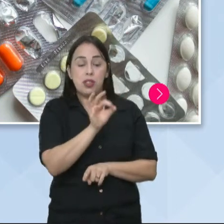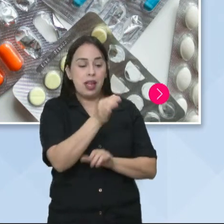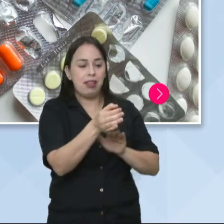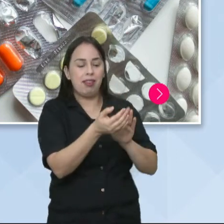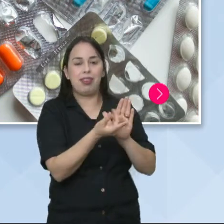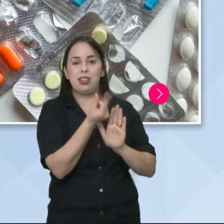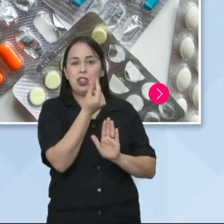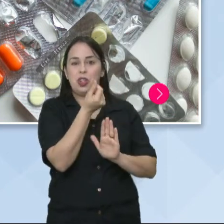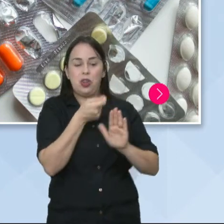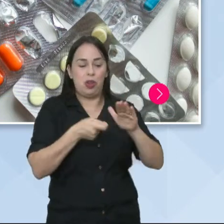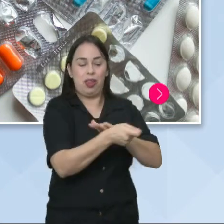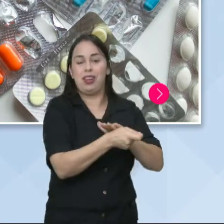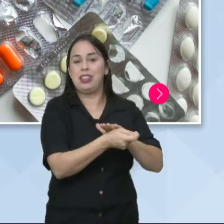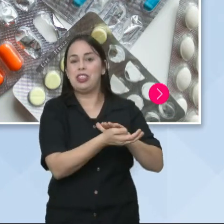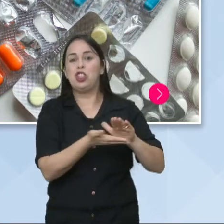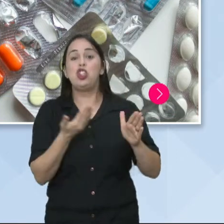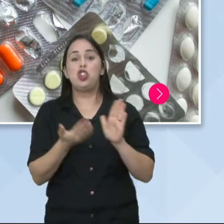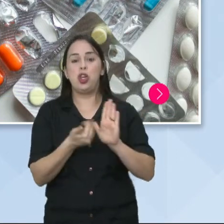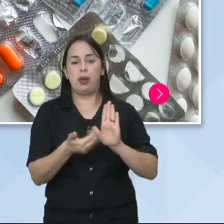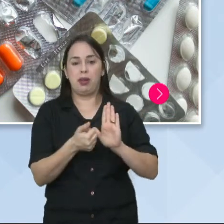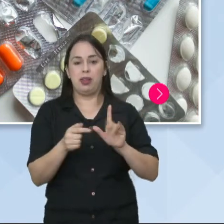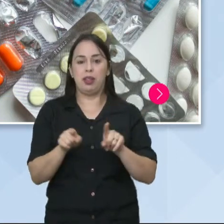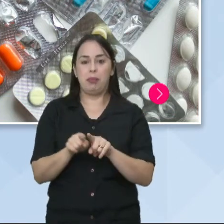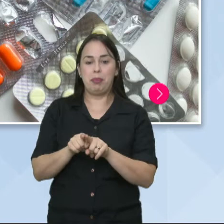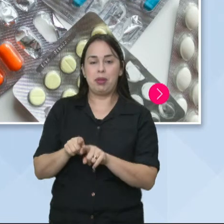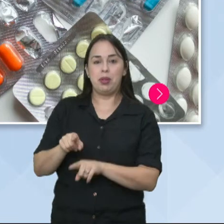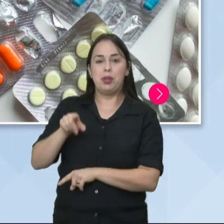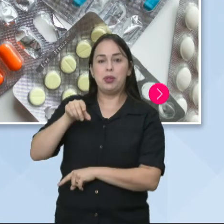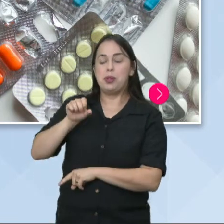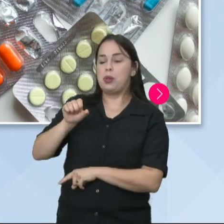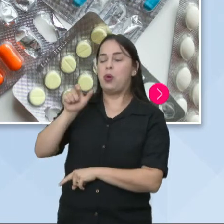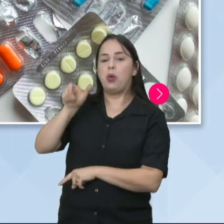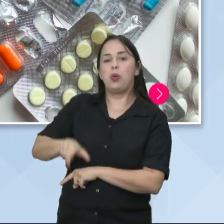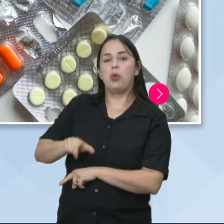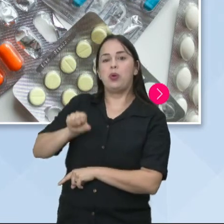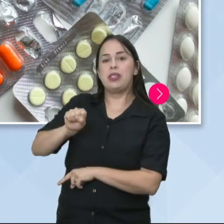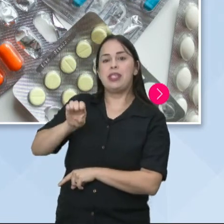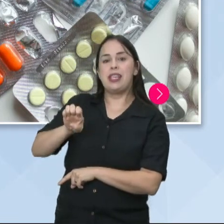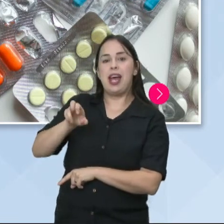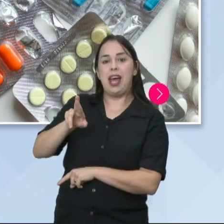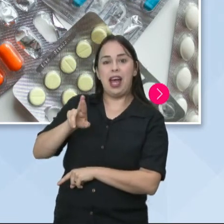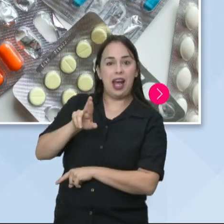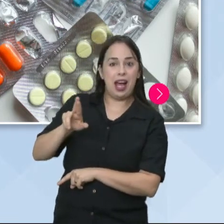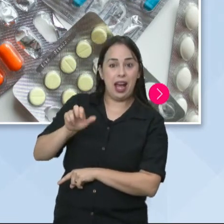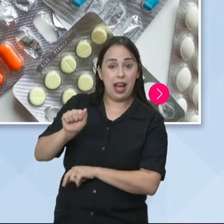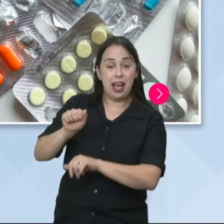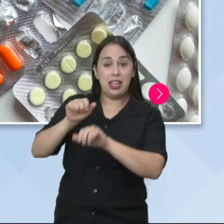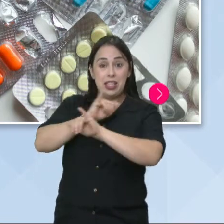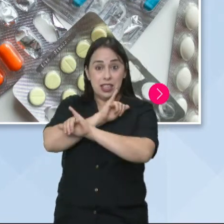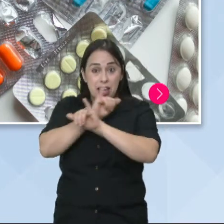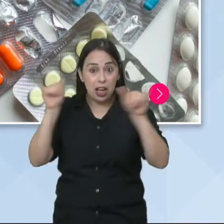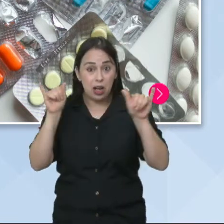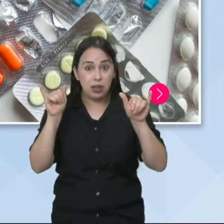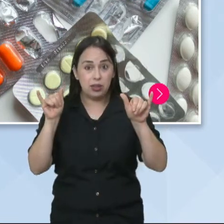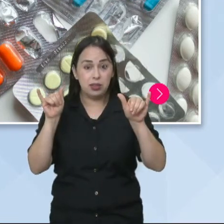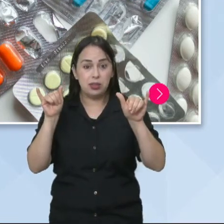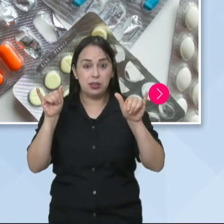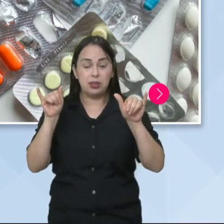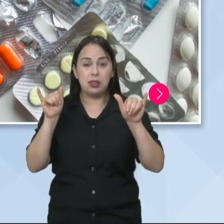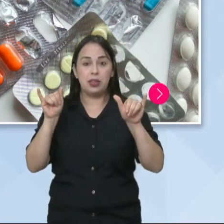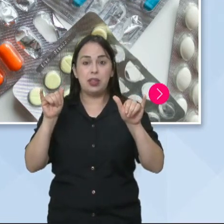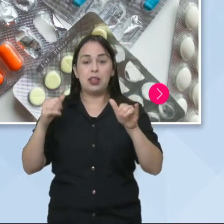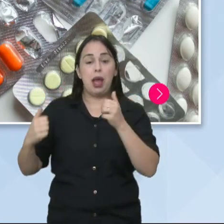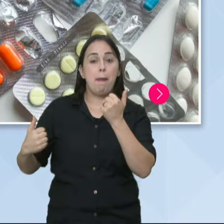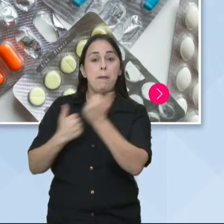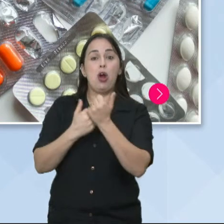pelo Serra, senador do PSDB, que já declarou, tem declarado voto em apoio ao